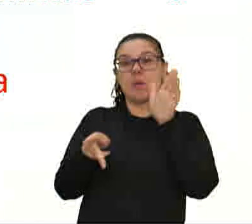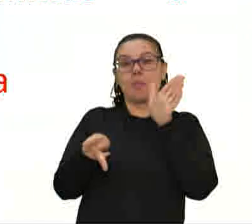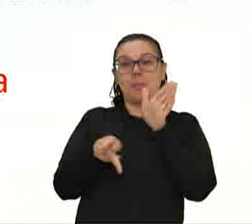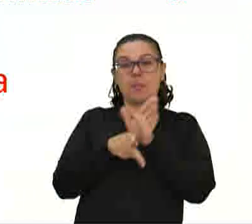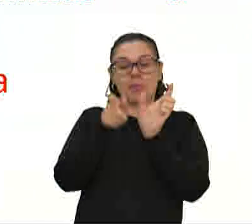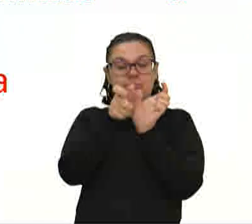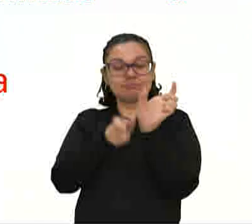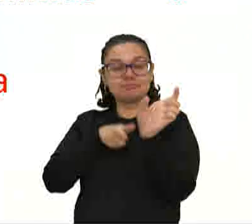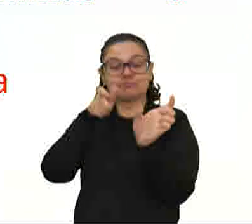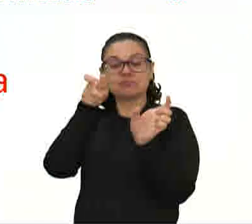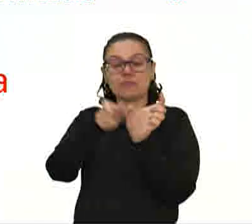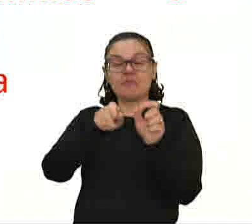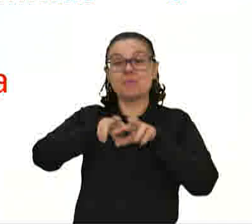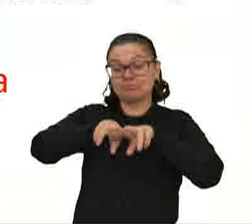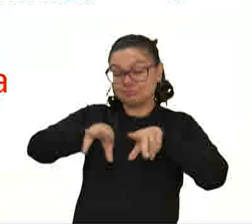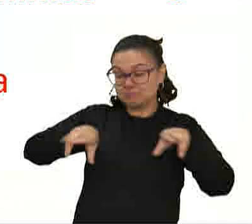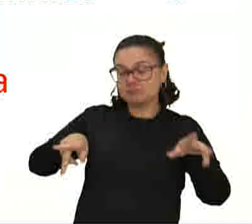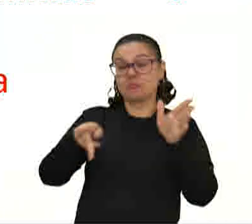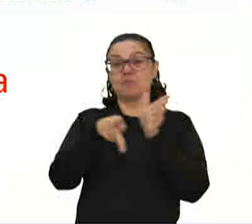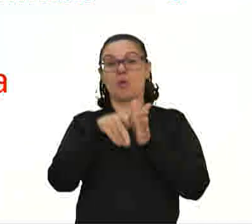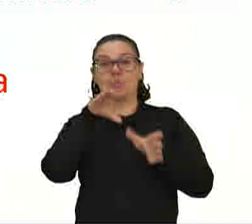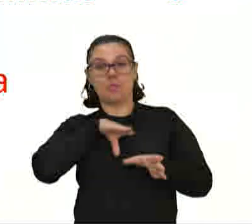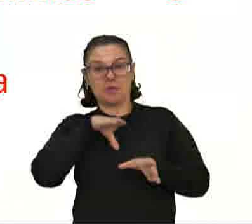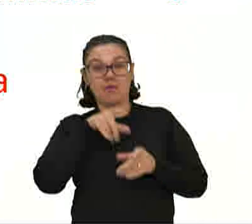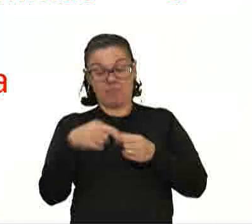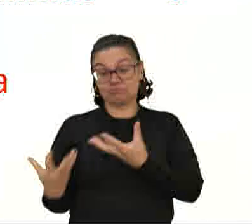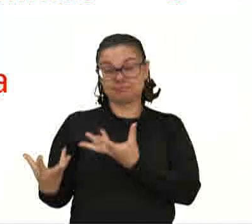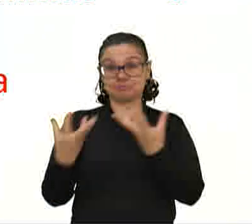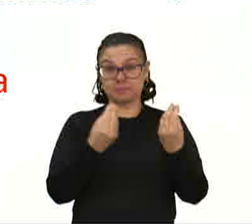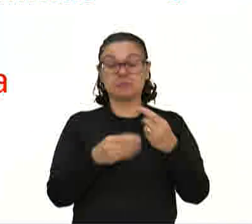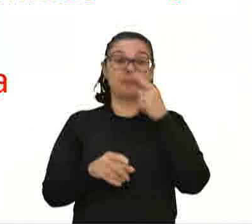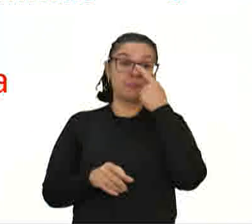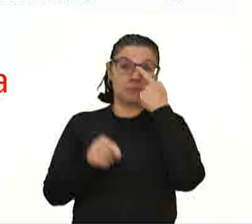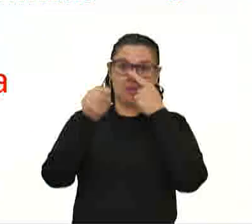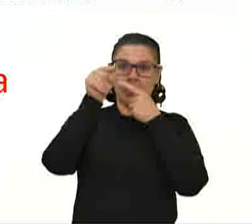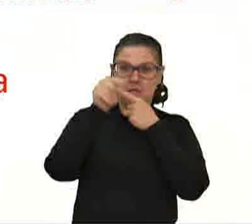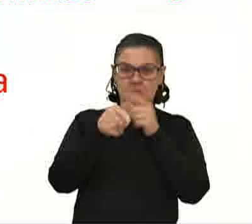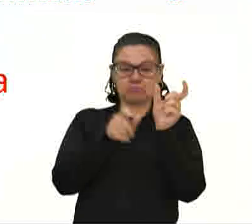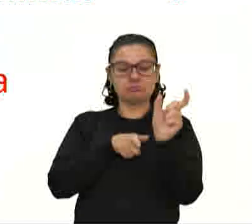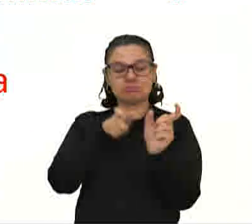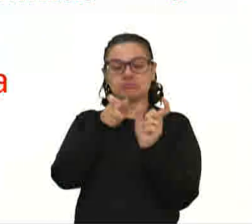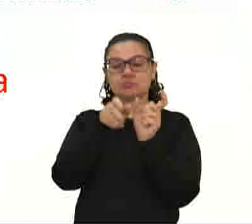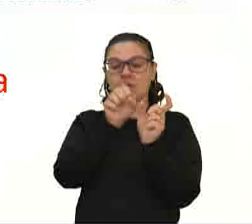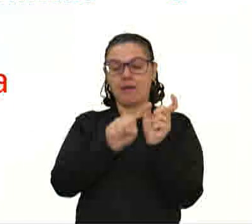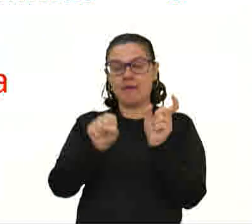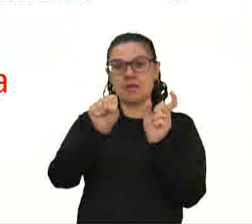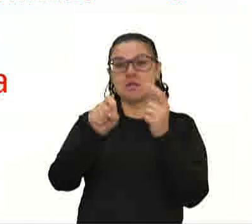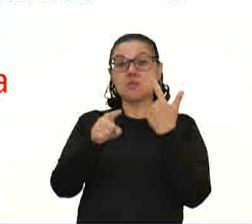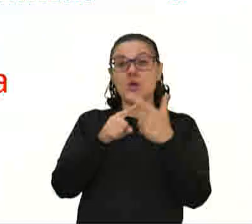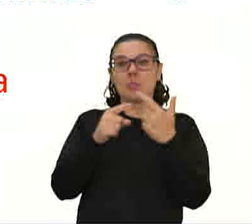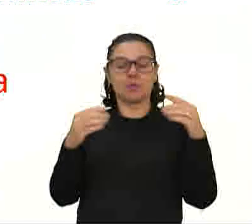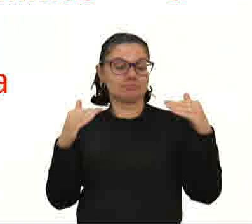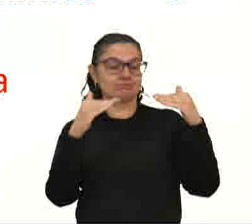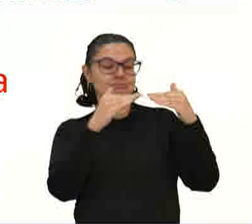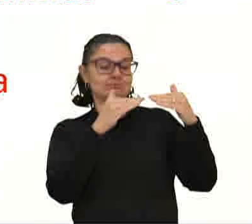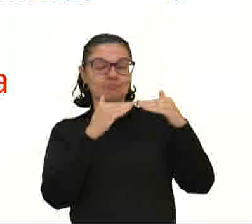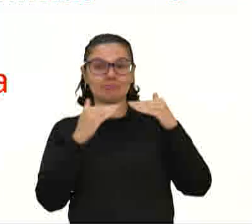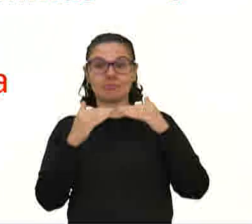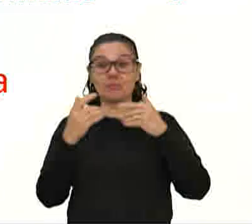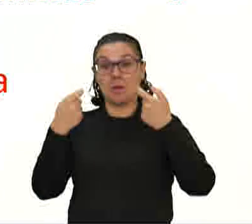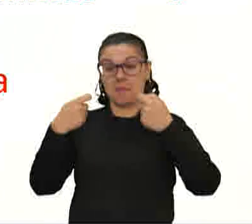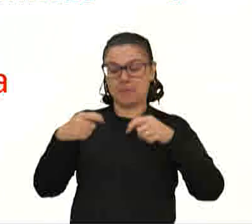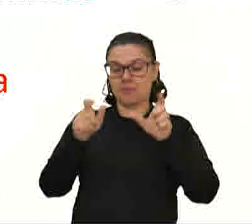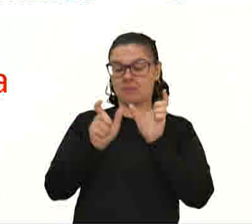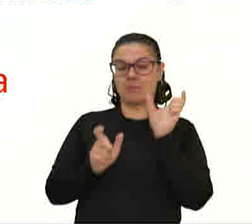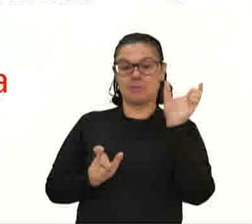morfemas pluralizadores da língua portuguesa, ele marca o plural. Aqui empregado em função da concordância exigida